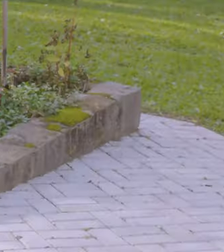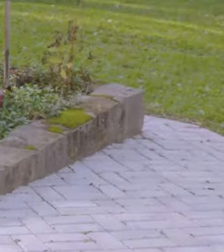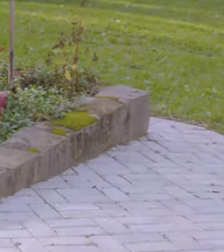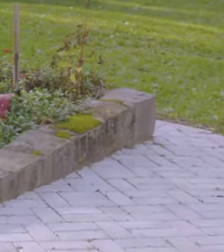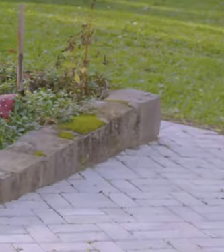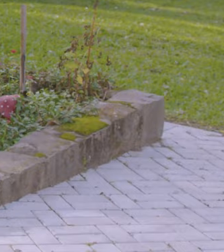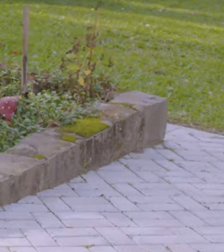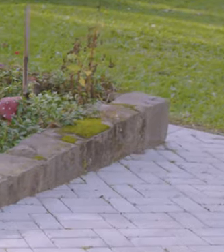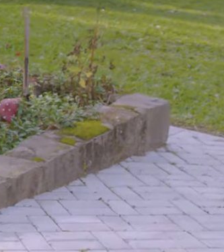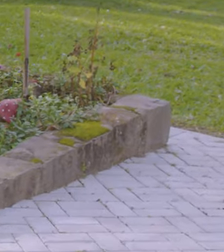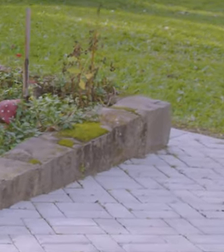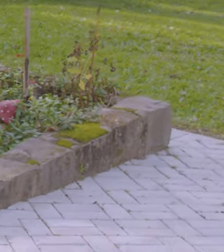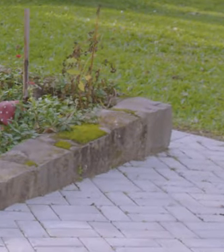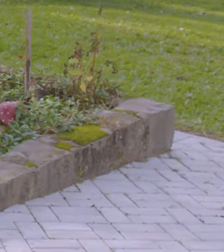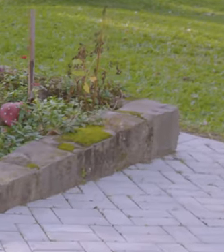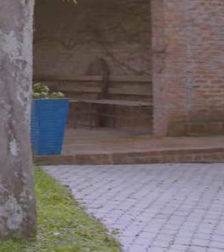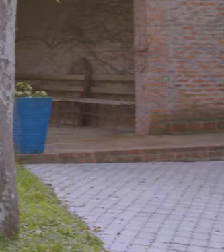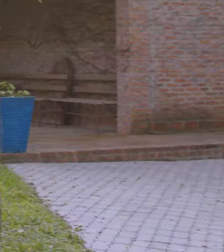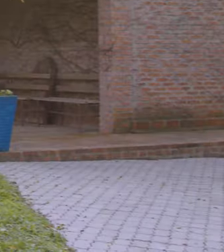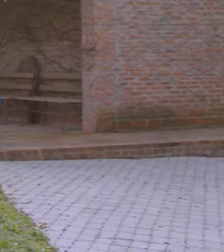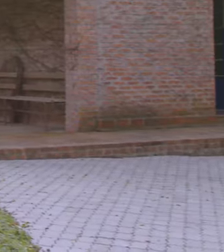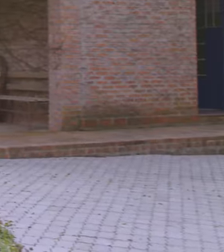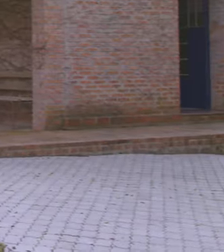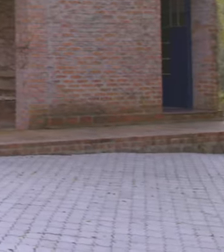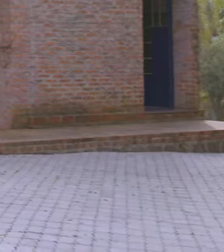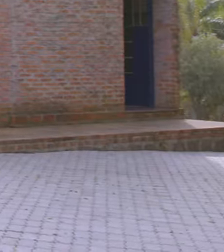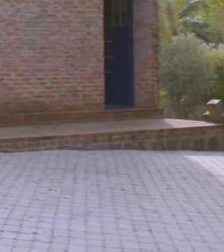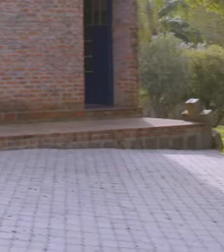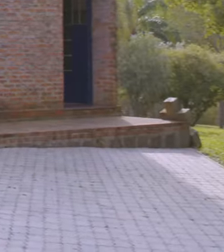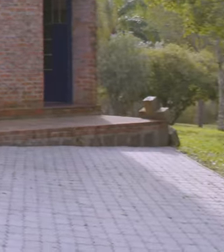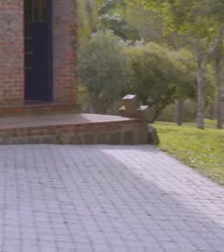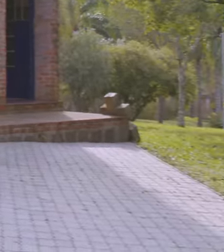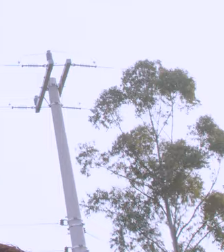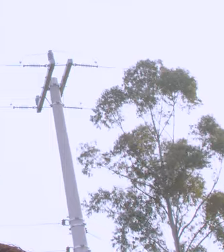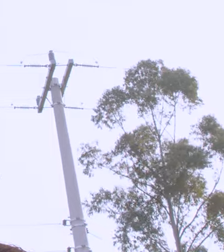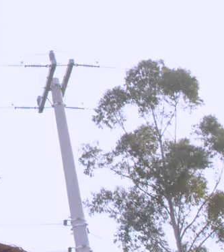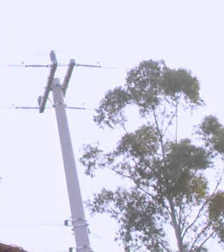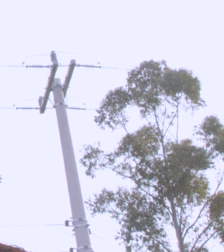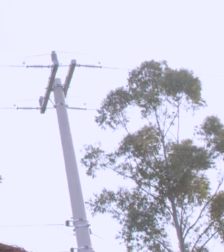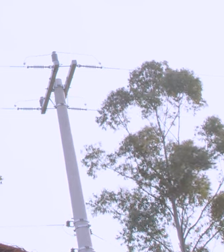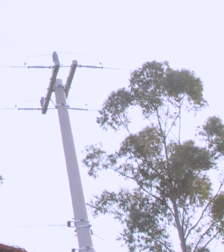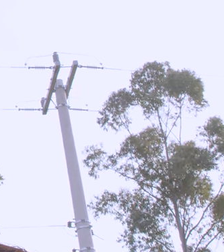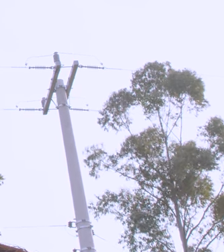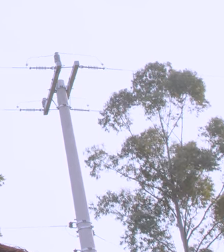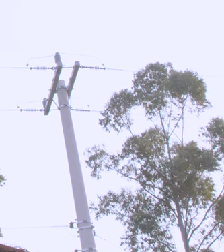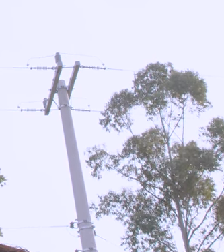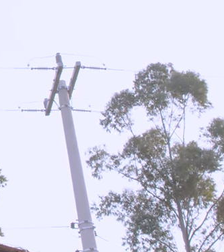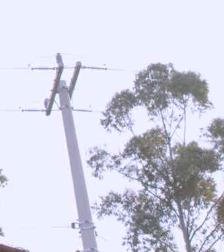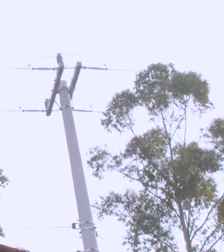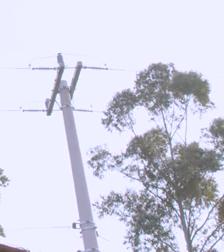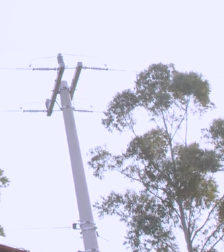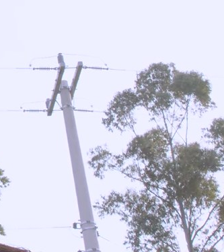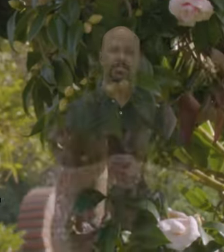cachorros na frente uma manivela acima de um poço de água uma escultura de uma mulher em Pedra Branca um jardim com árvores e Gramado uma capela com tijolosista e uma cruz em